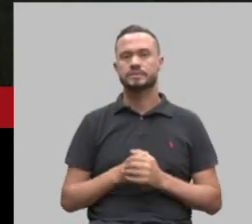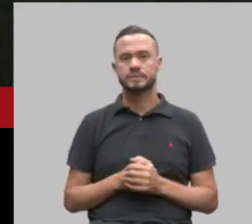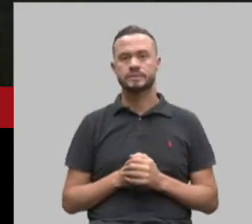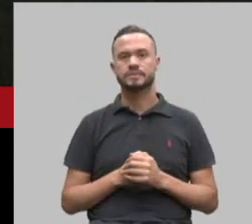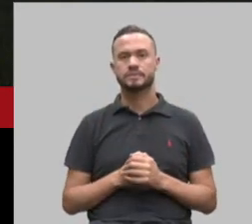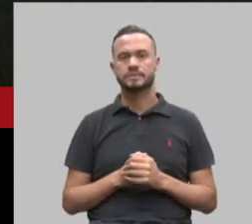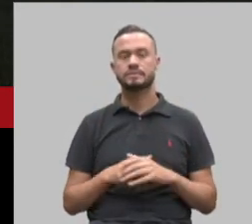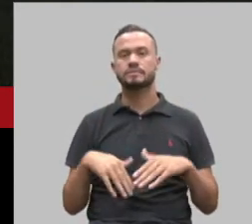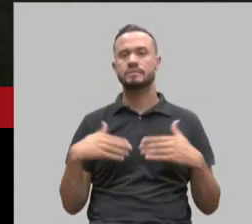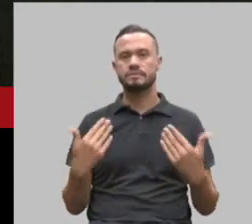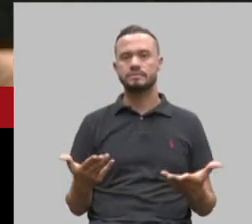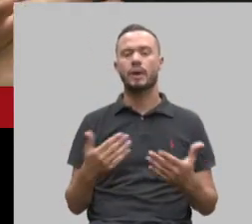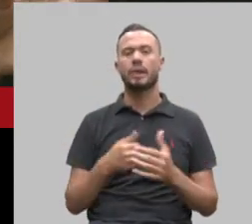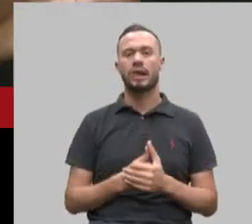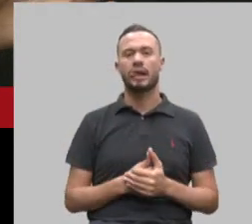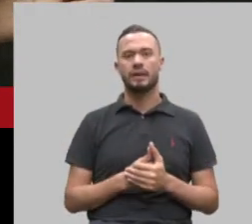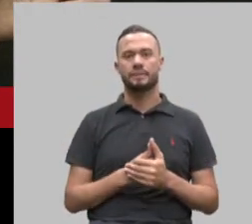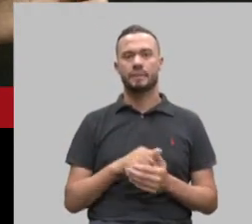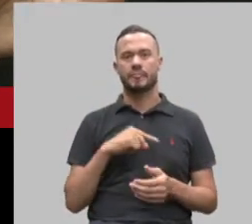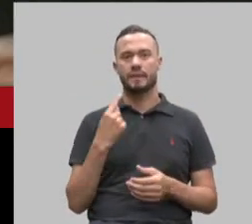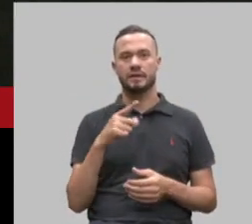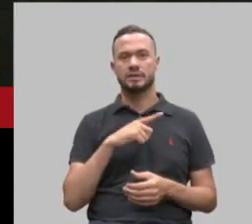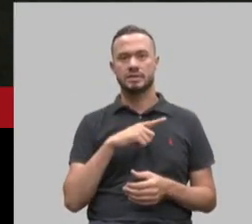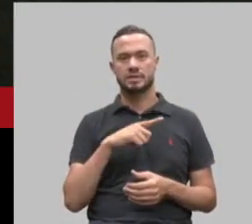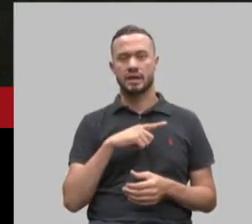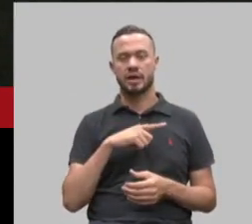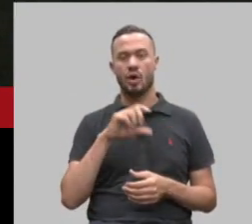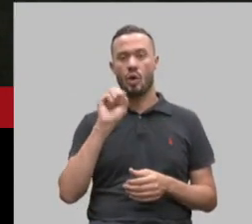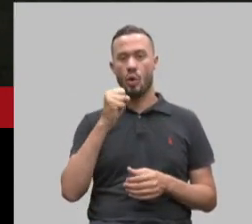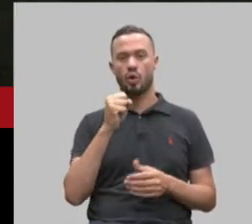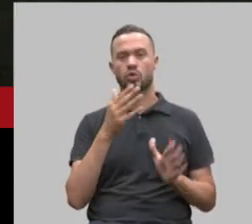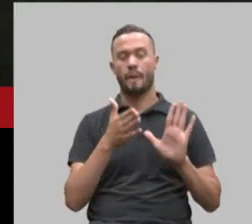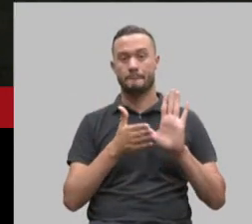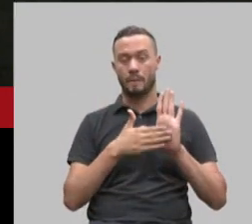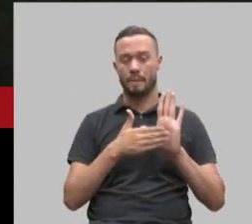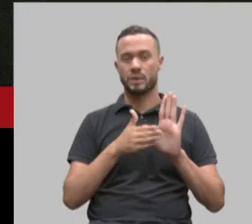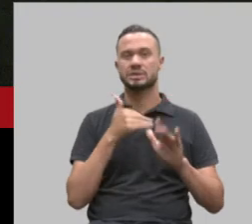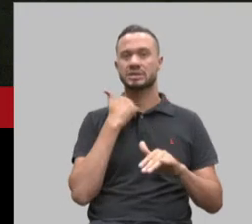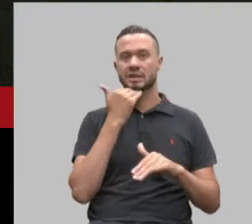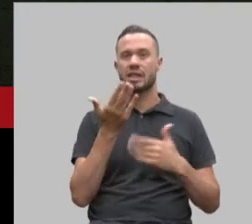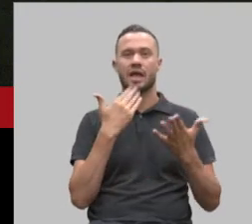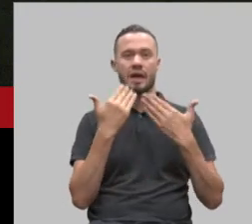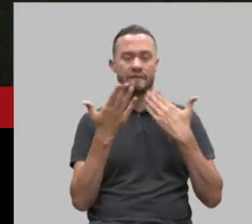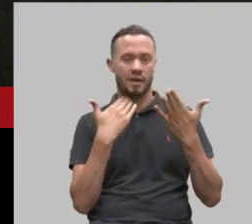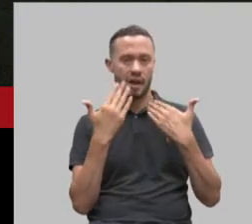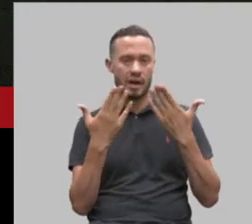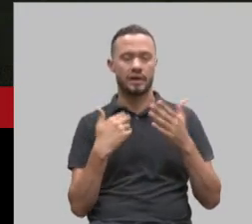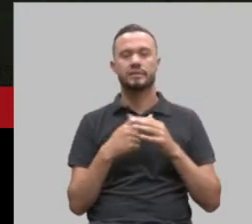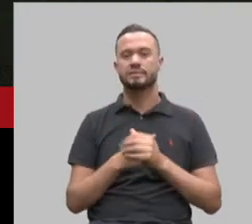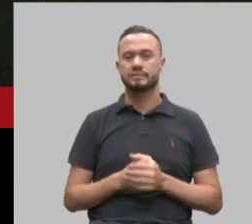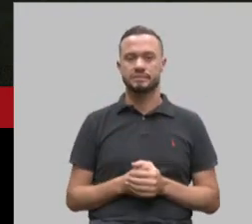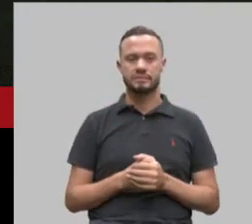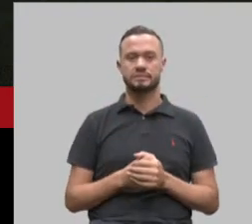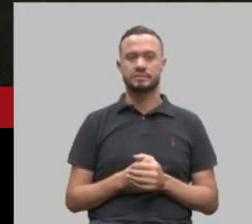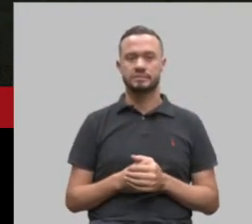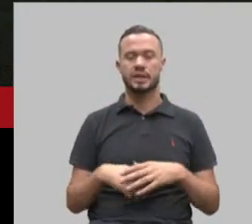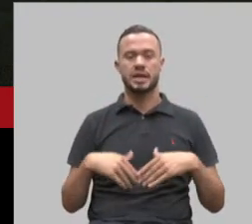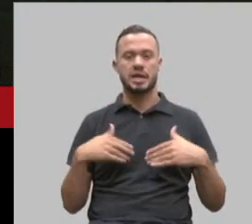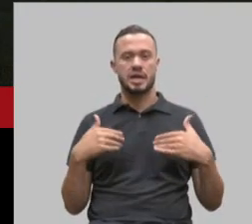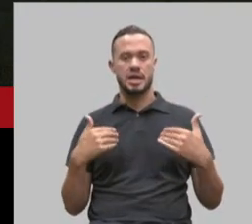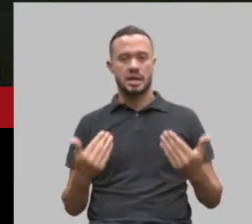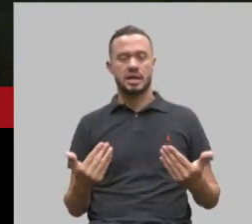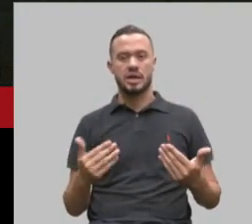considerando que nós Ainda temos oito propostas né Dani para para serem discutidas e que o